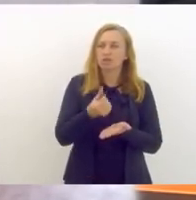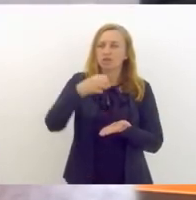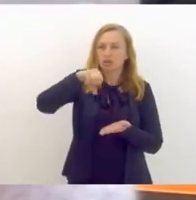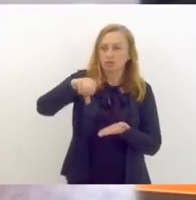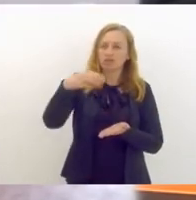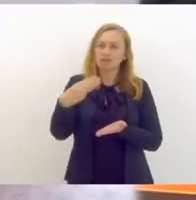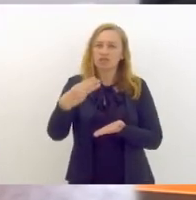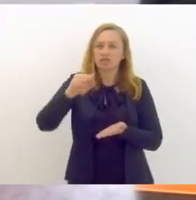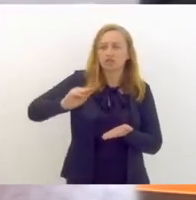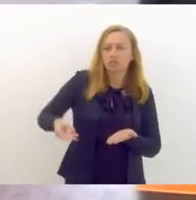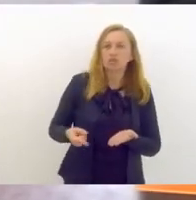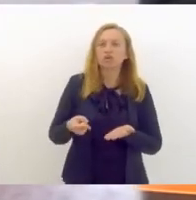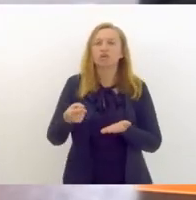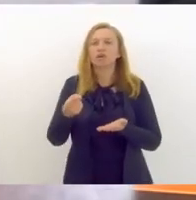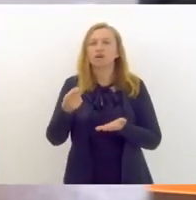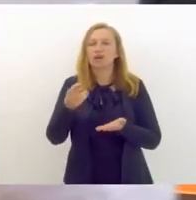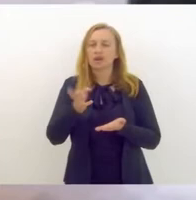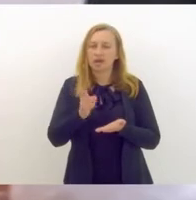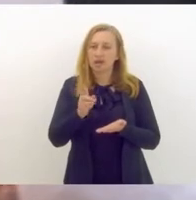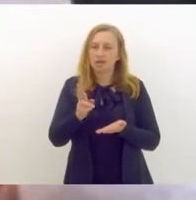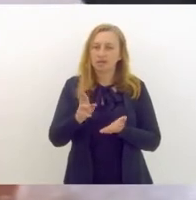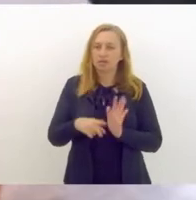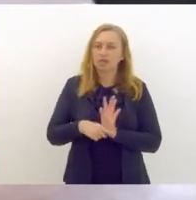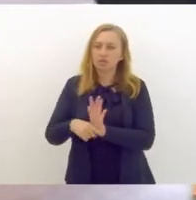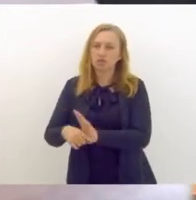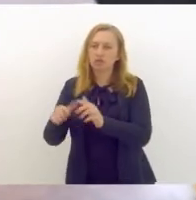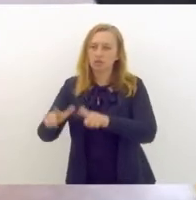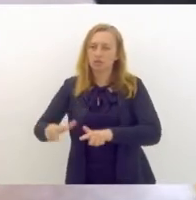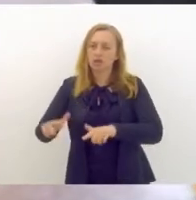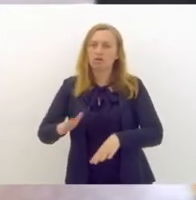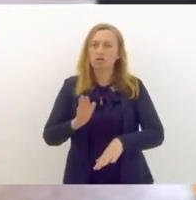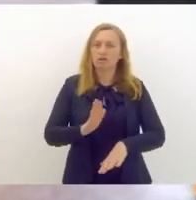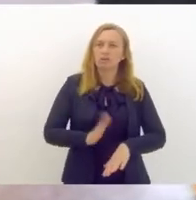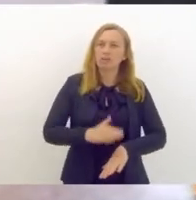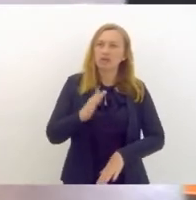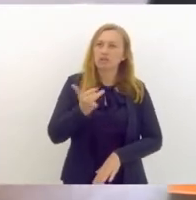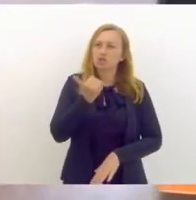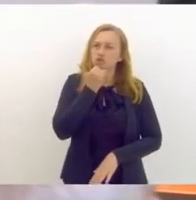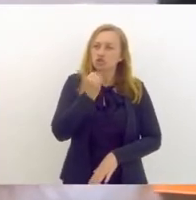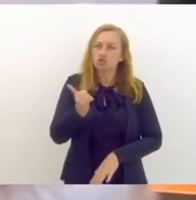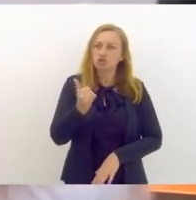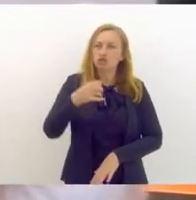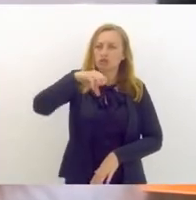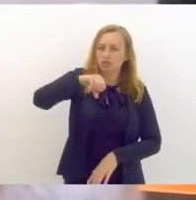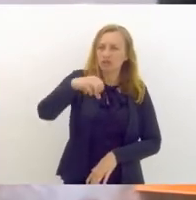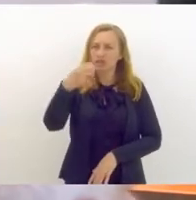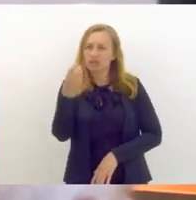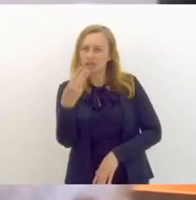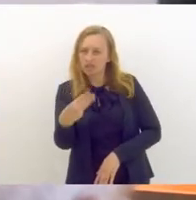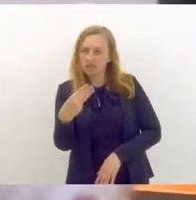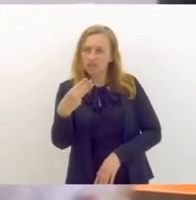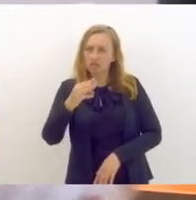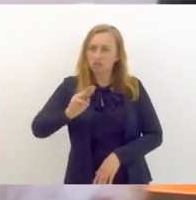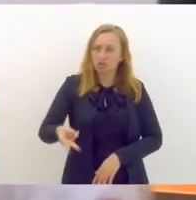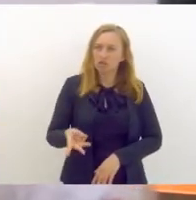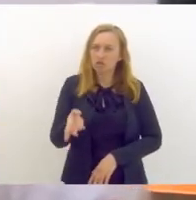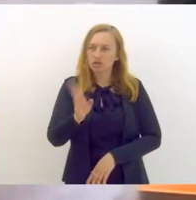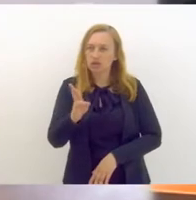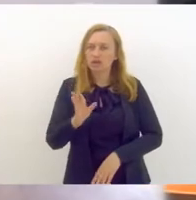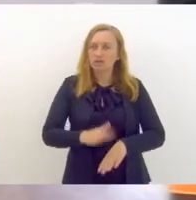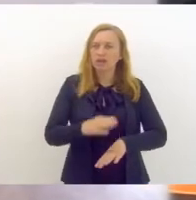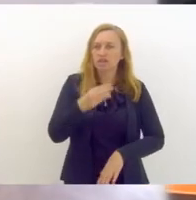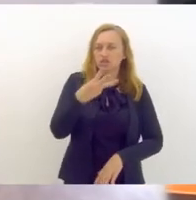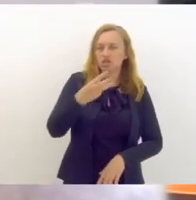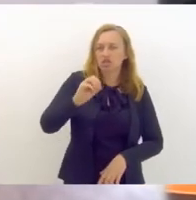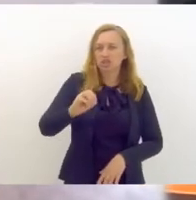que inclui o Revis Médio Paraíba, e mais 30 milhões, R$ 93 milhões de reais, e mais 30 milhões